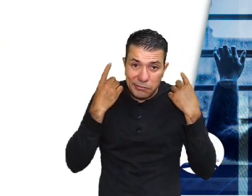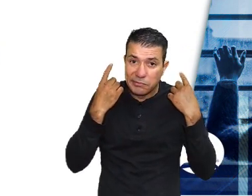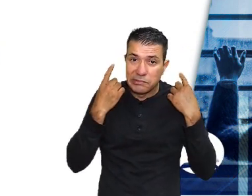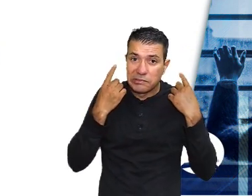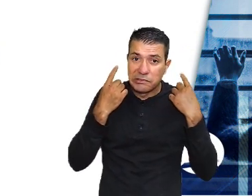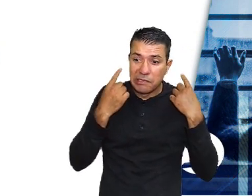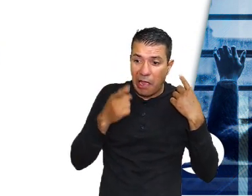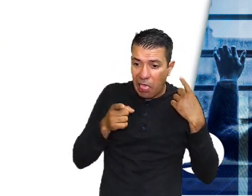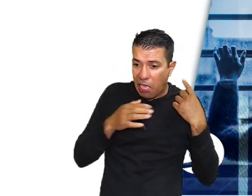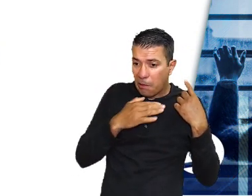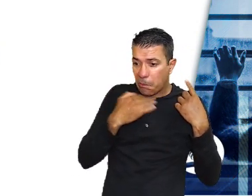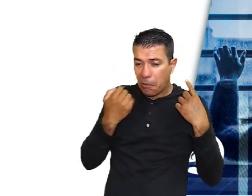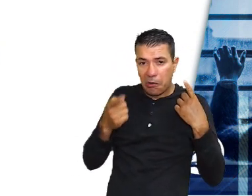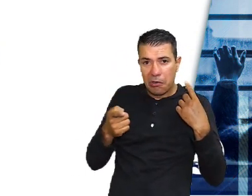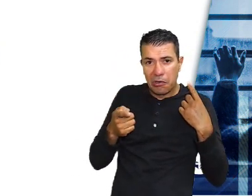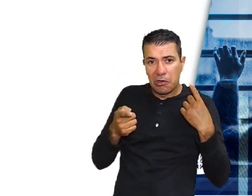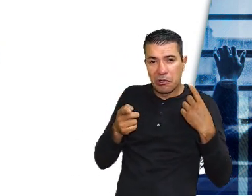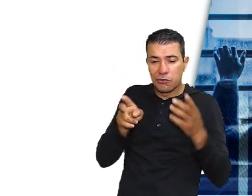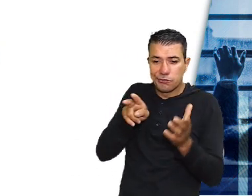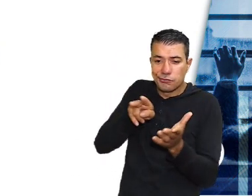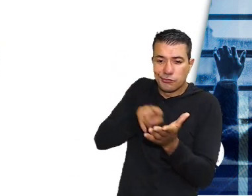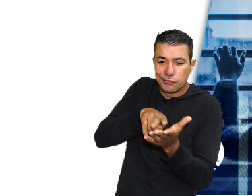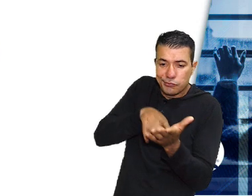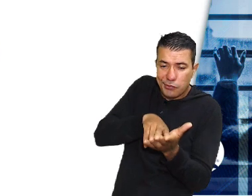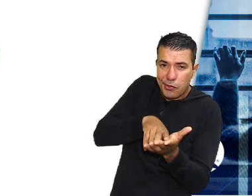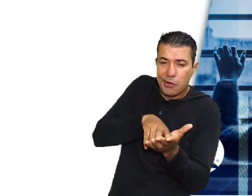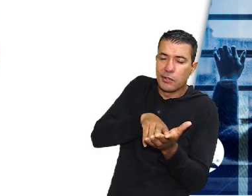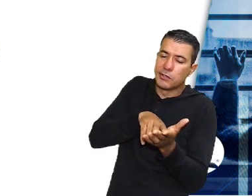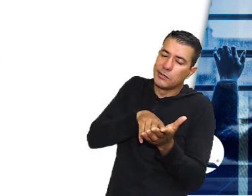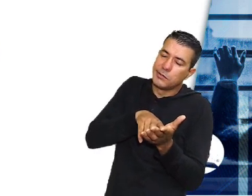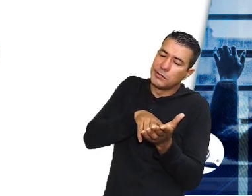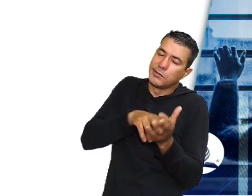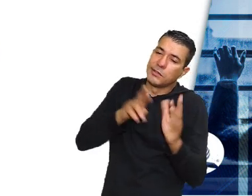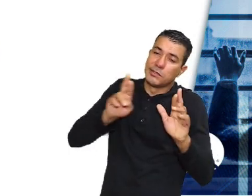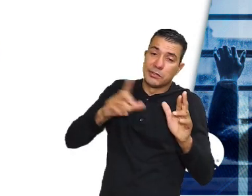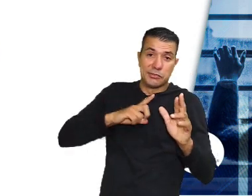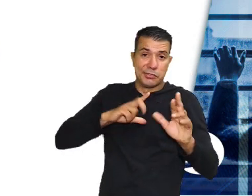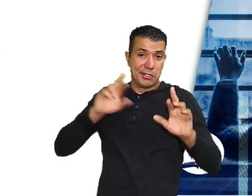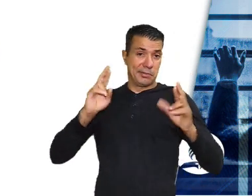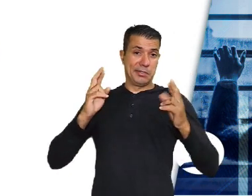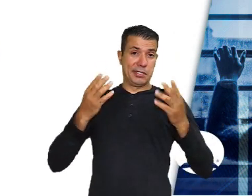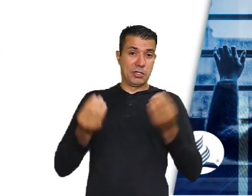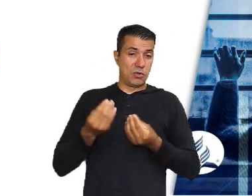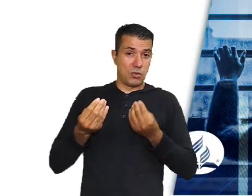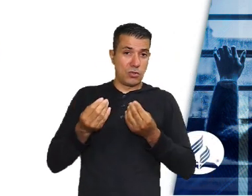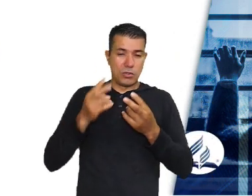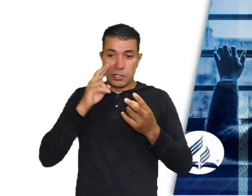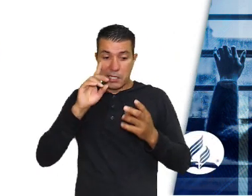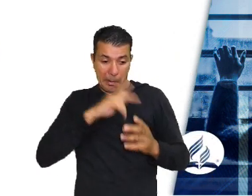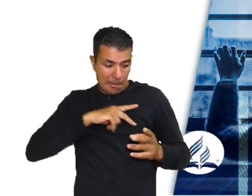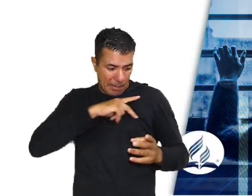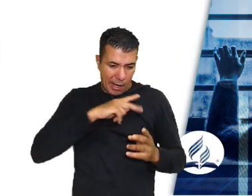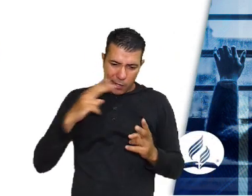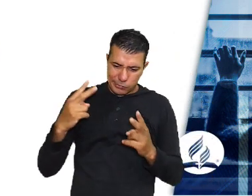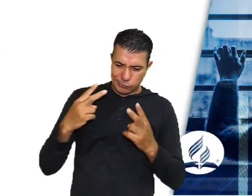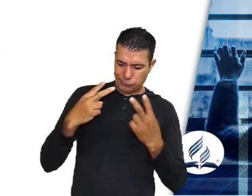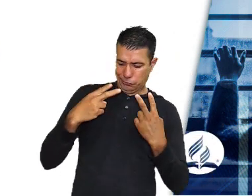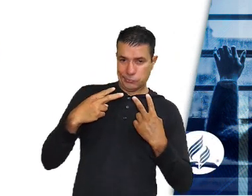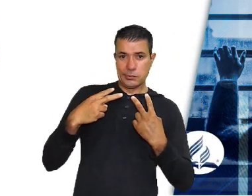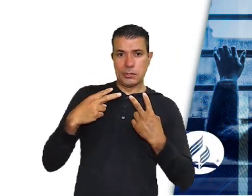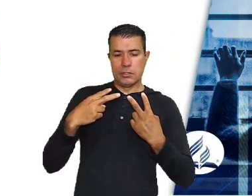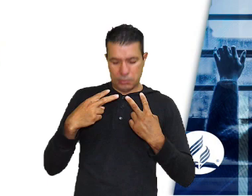vos entristecerdes como os demais, que não têm esperança. O apóstolo Paulo, ele olha para mim hoje, ele olha para você, ele